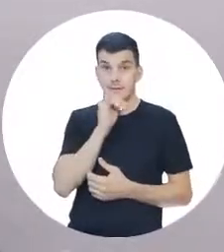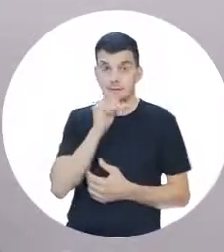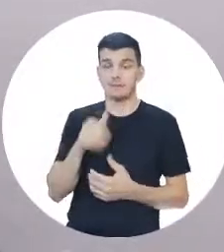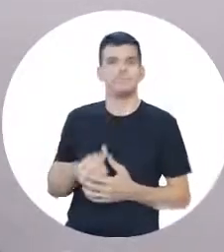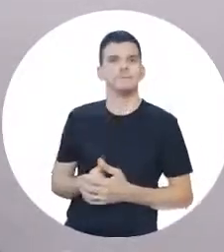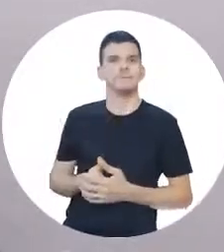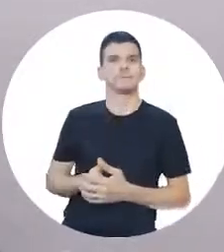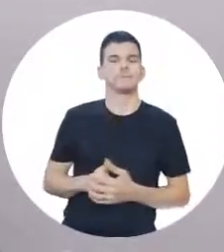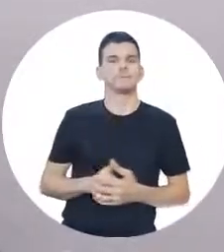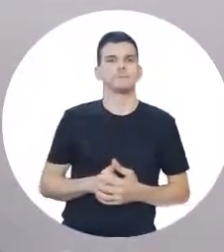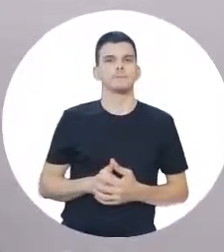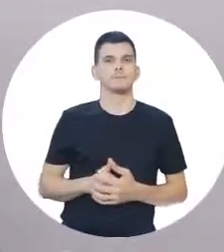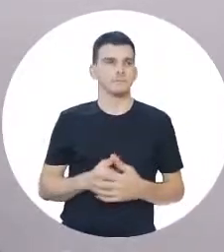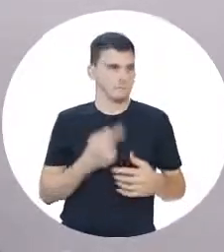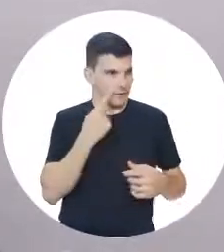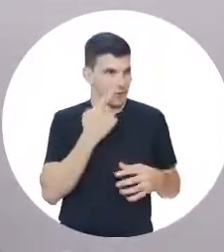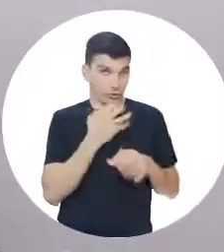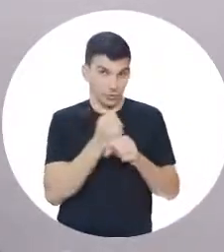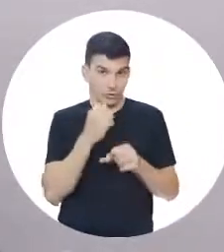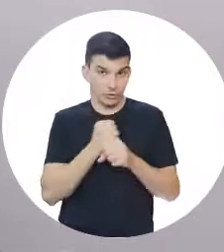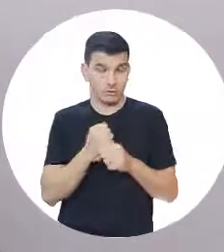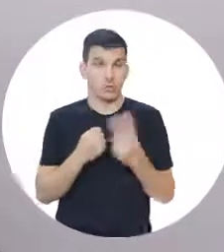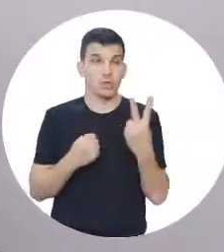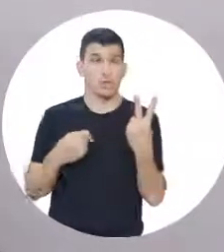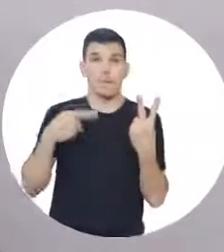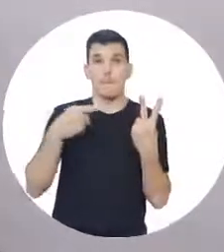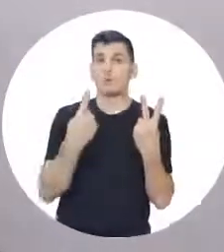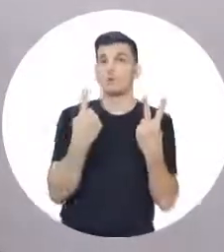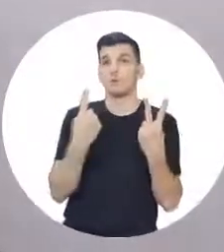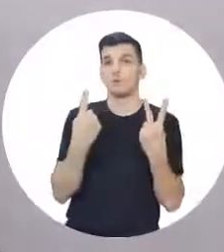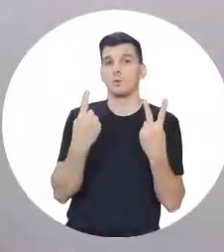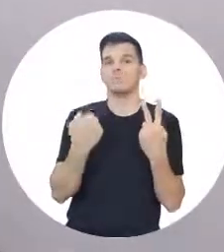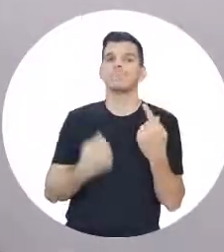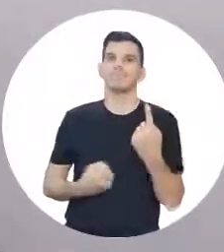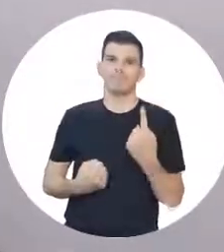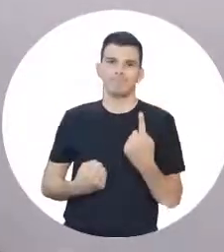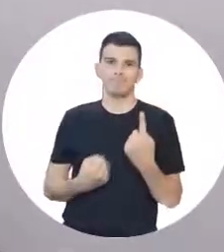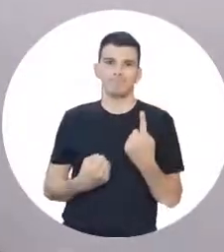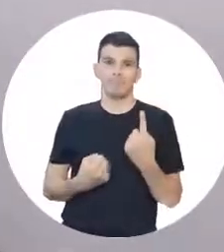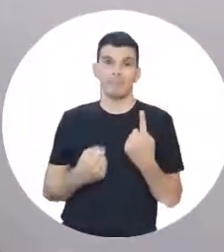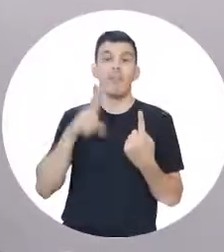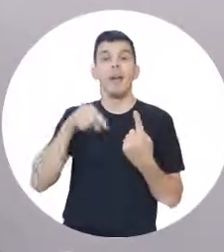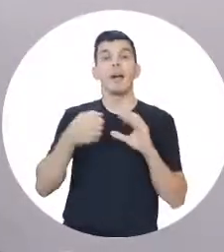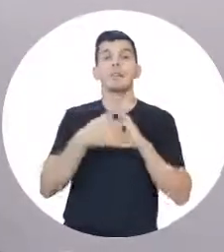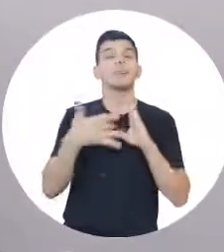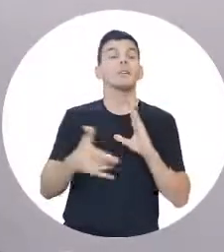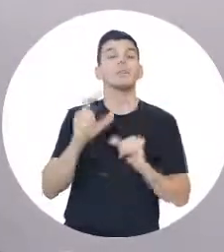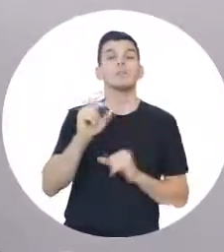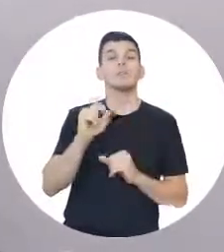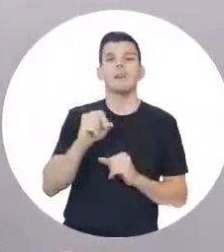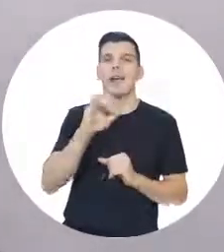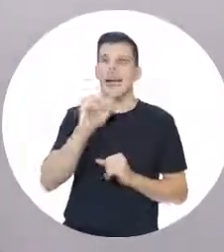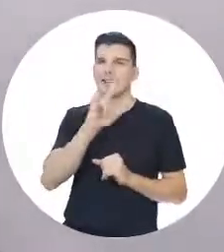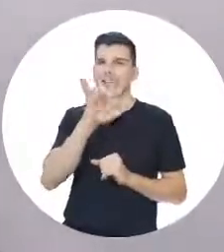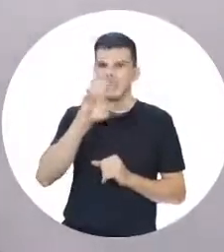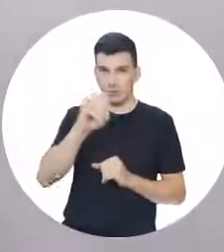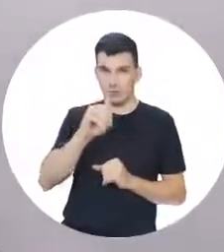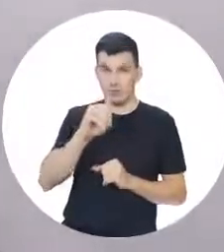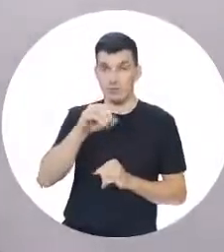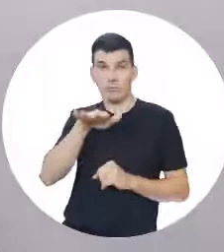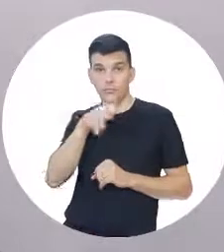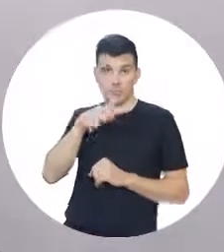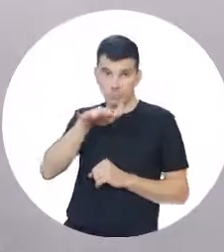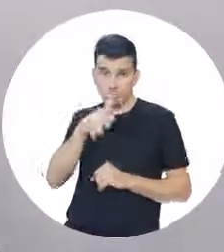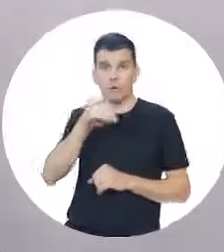HNO2. 2 menos 1 vai dar 1. Isso é característico de